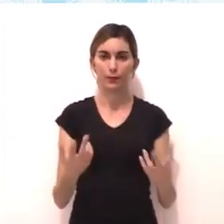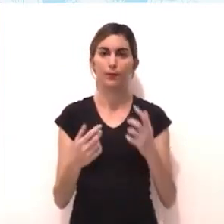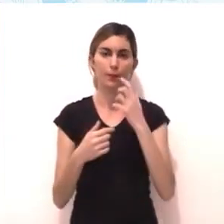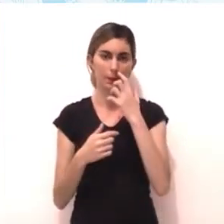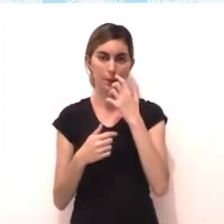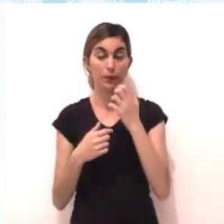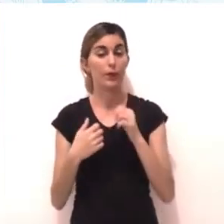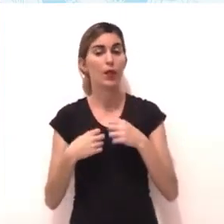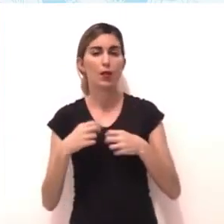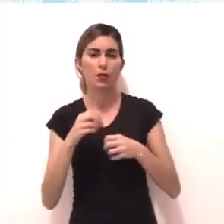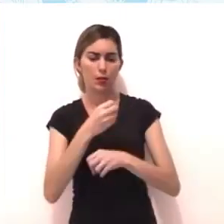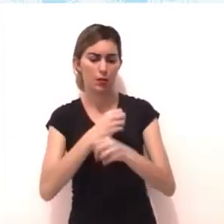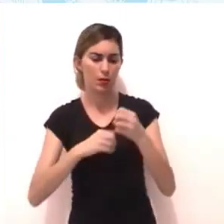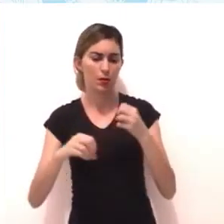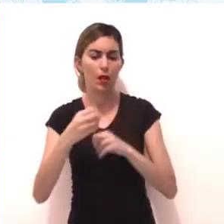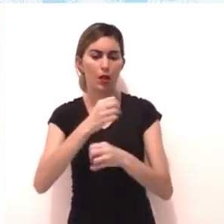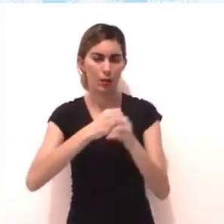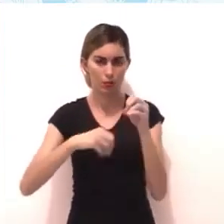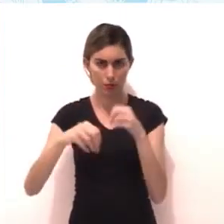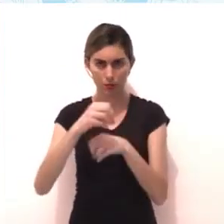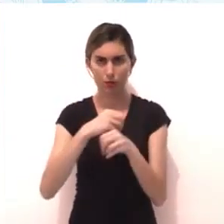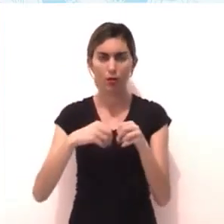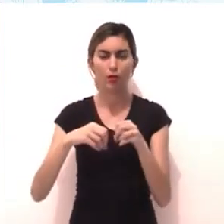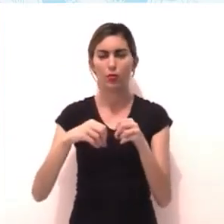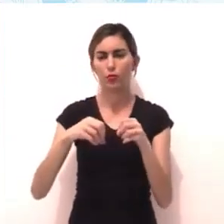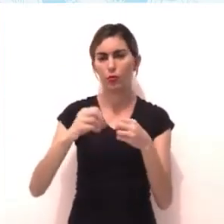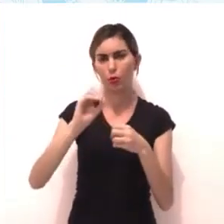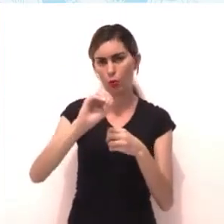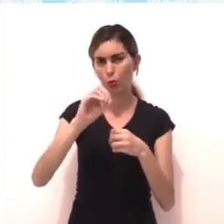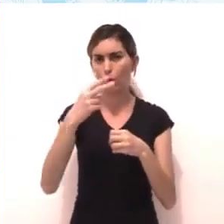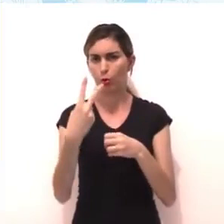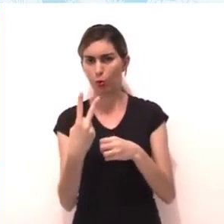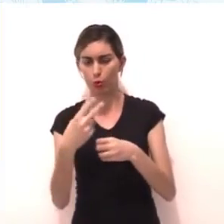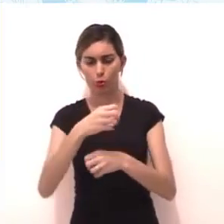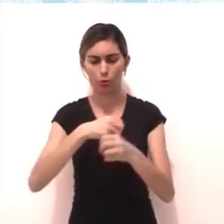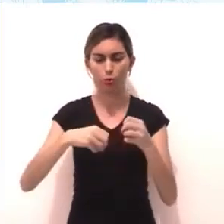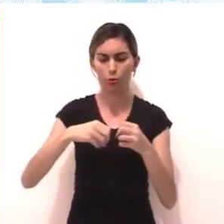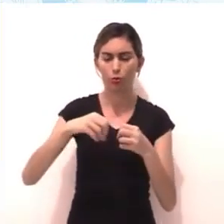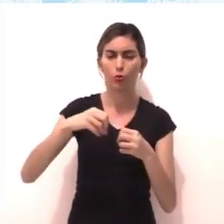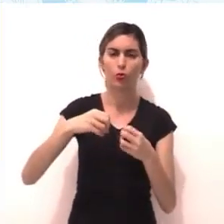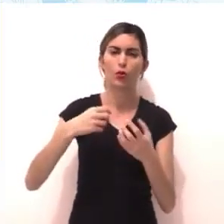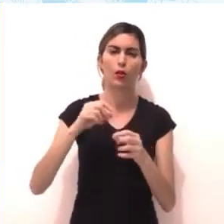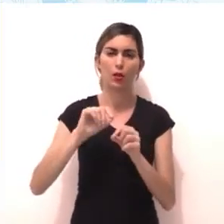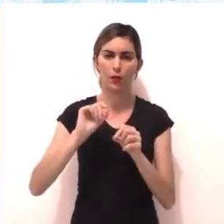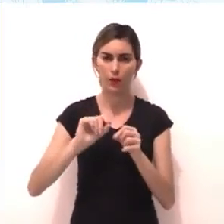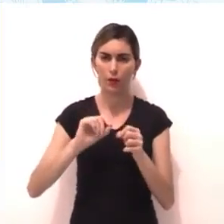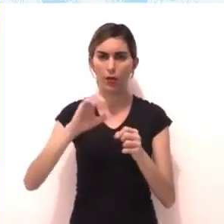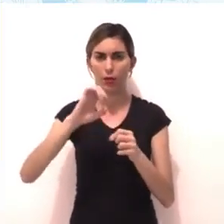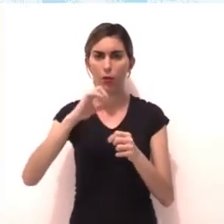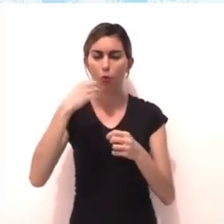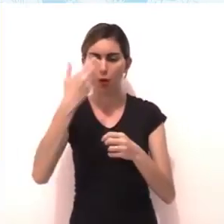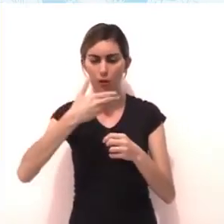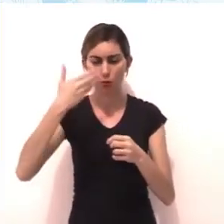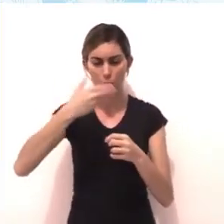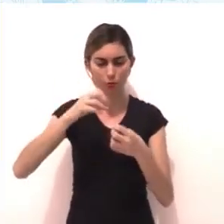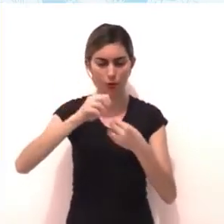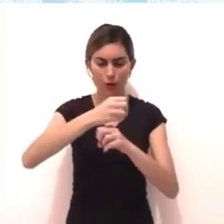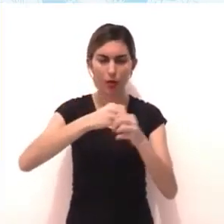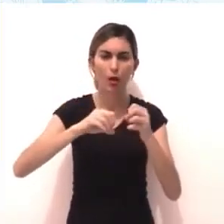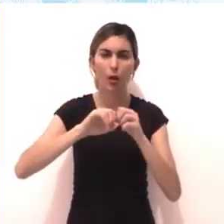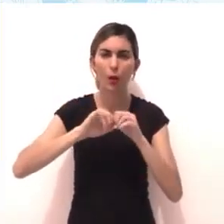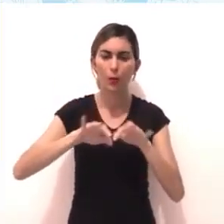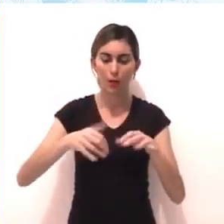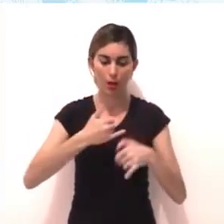Nas células, o gás oxigênio, ele reage com os açúcares, que é a glicose, e